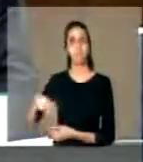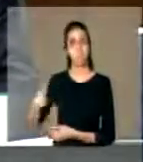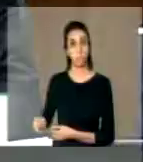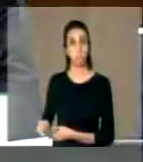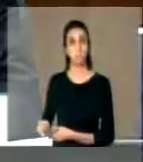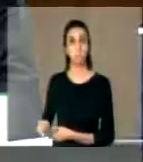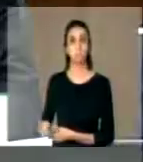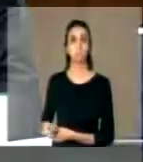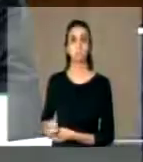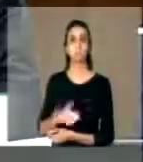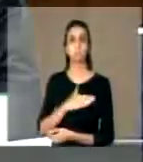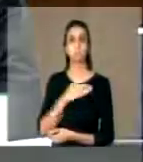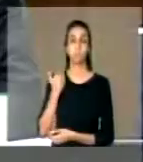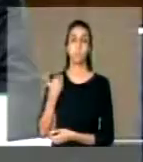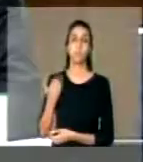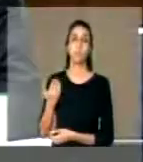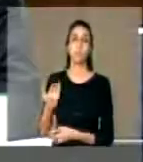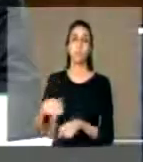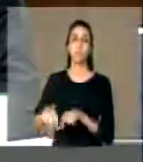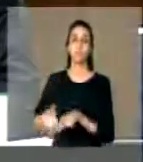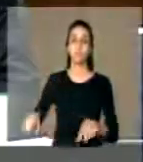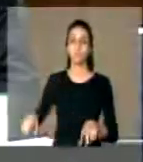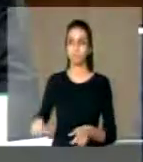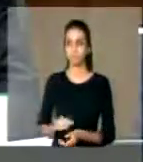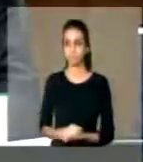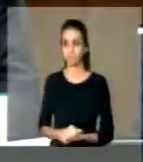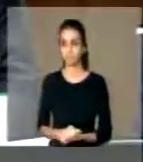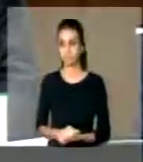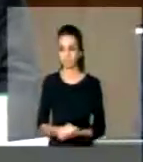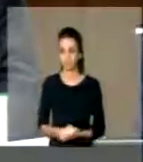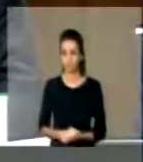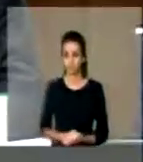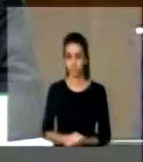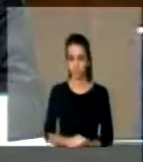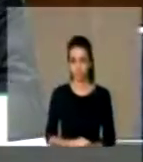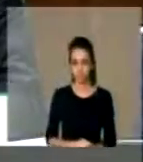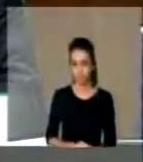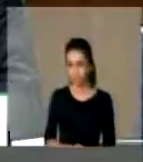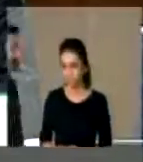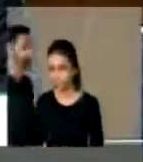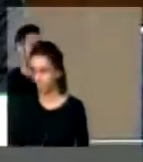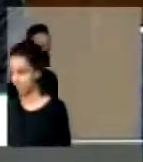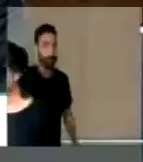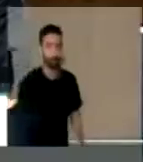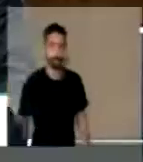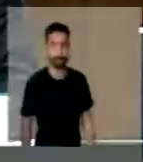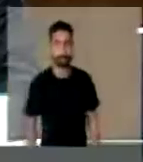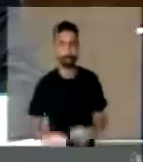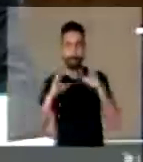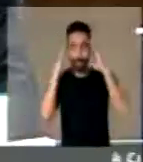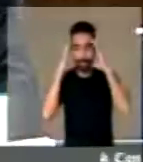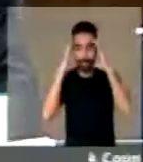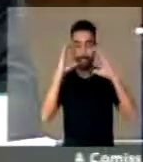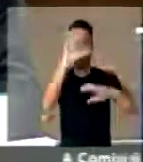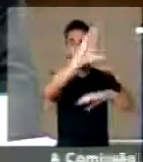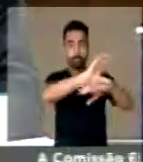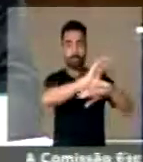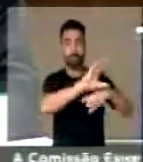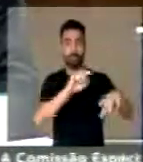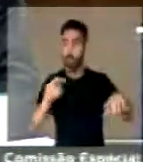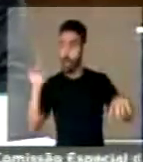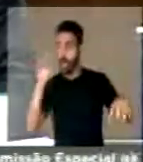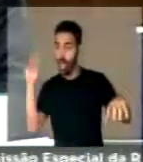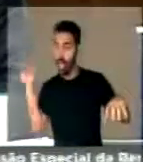esquartejado e teve a sua cabeça exposta, disse, por 2 anos, como a dizer, esse será o